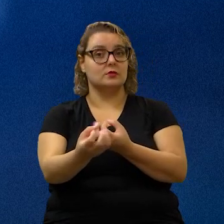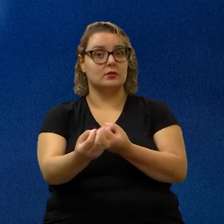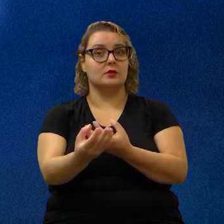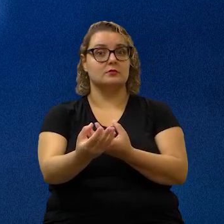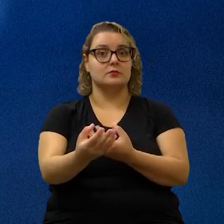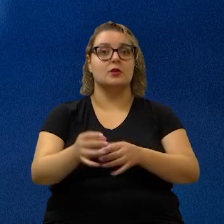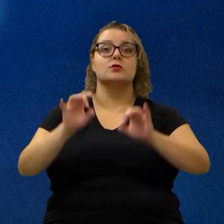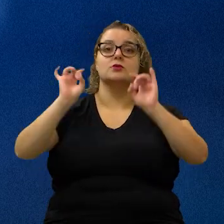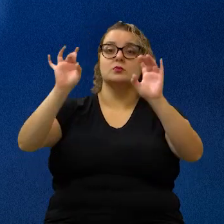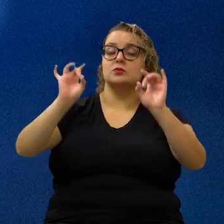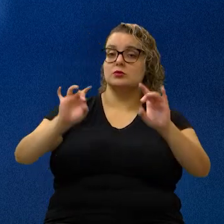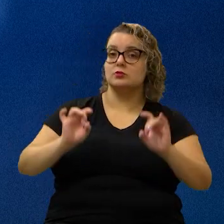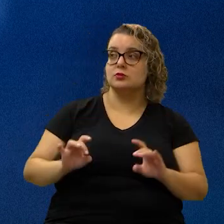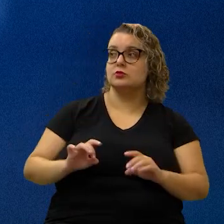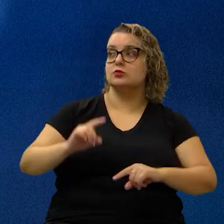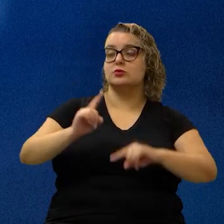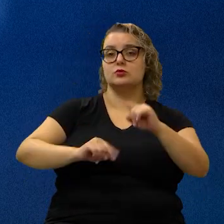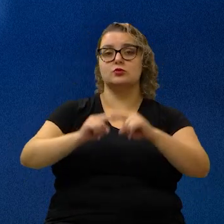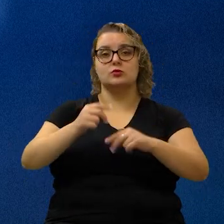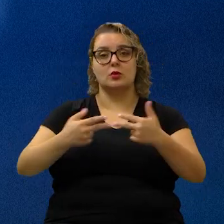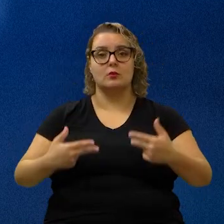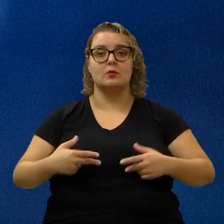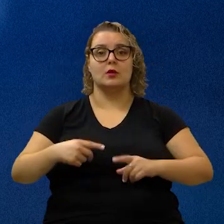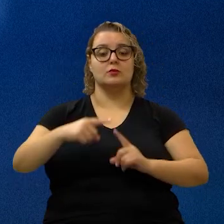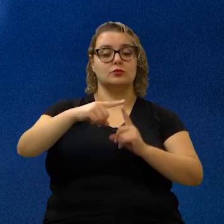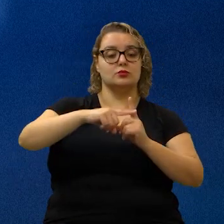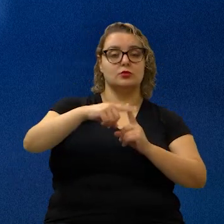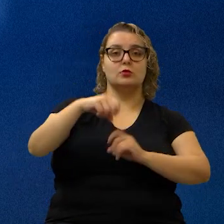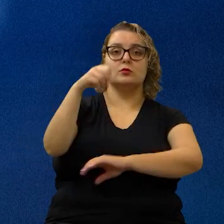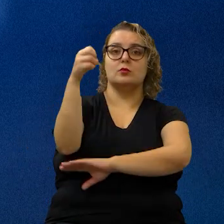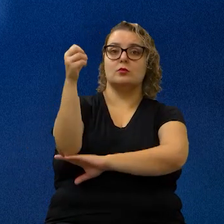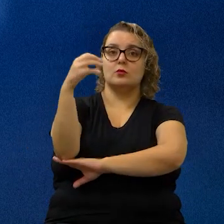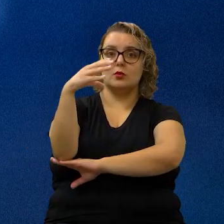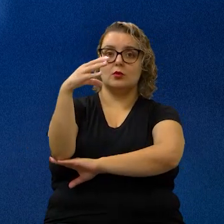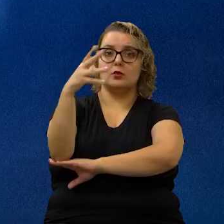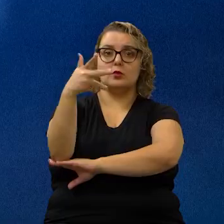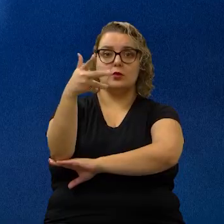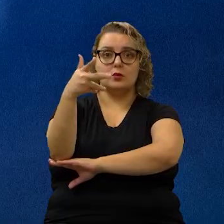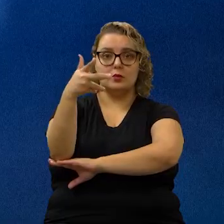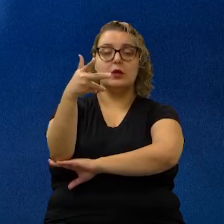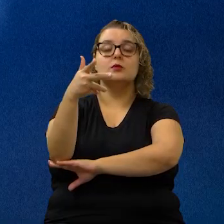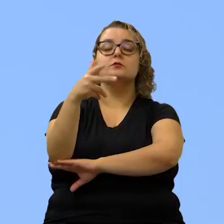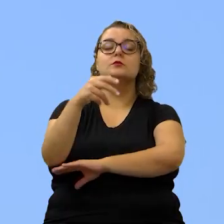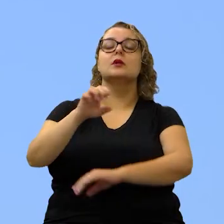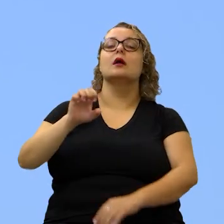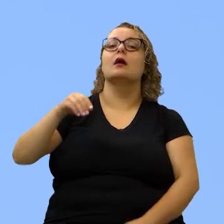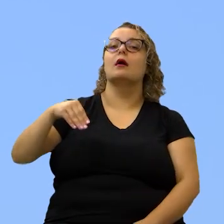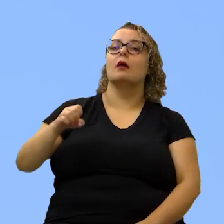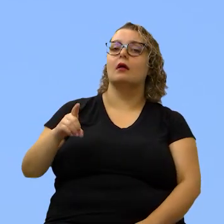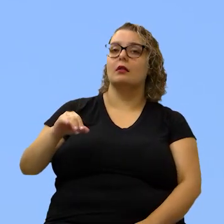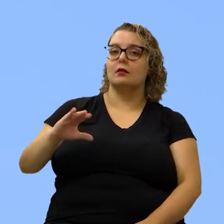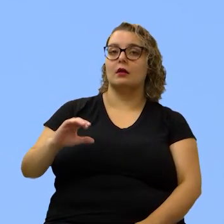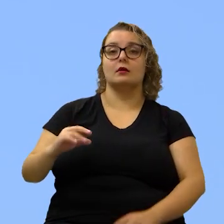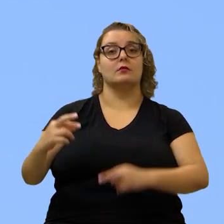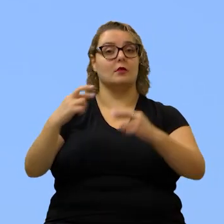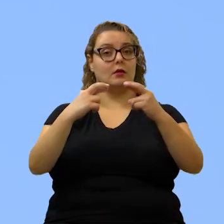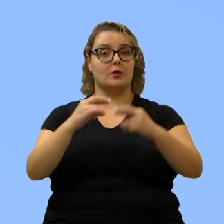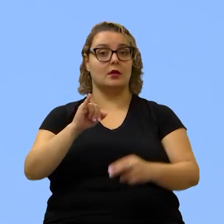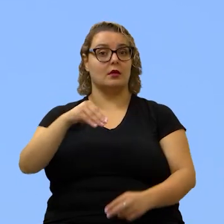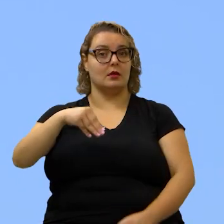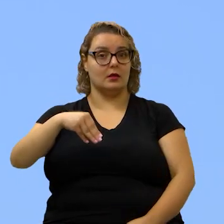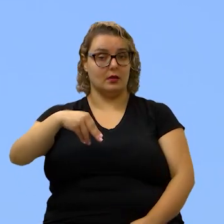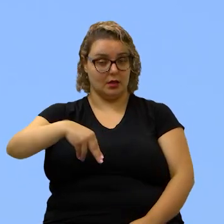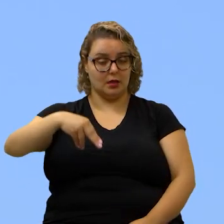informações sobre especificações dos aparelhos medidores de velocidade operados pela indec bem como a fiscalização do